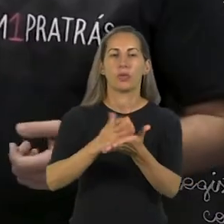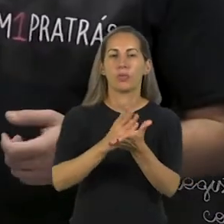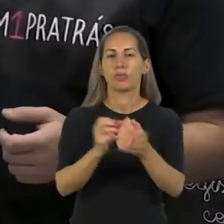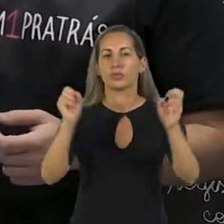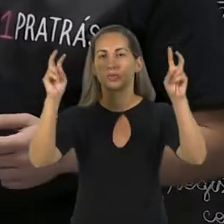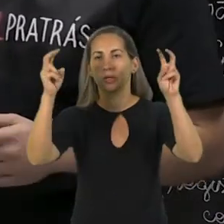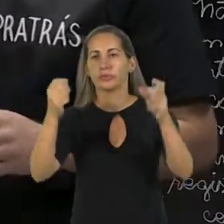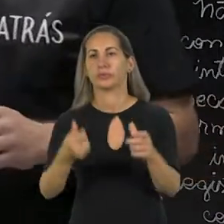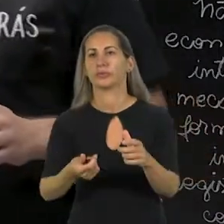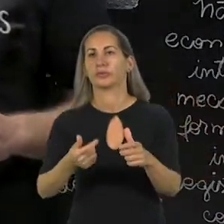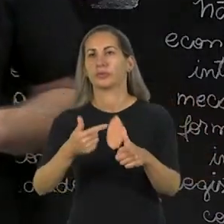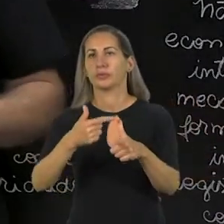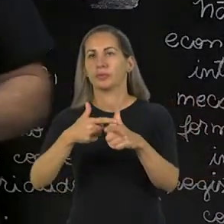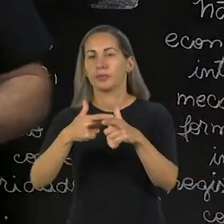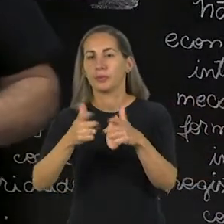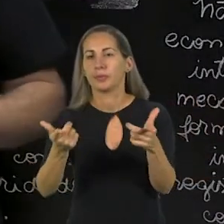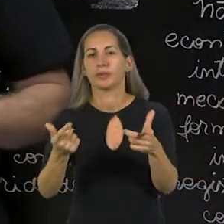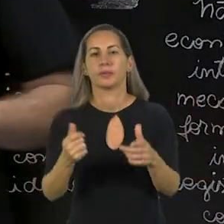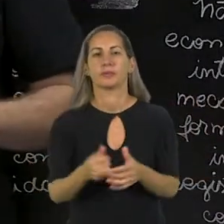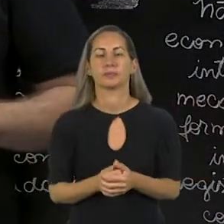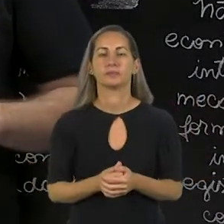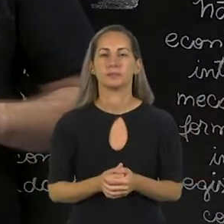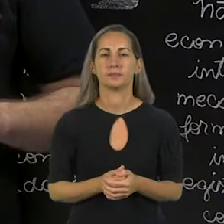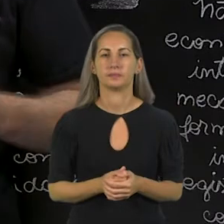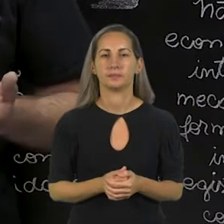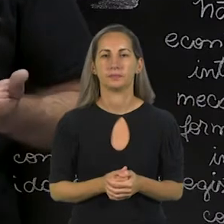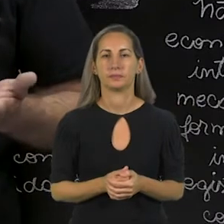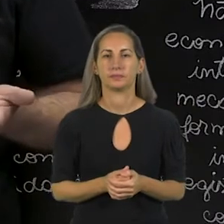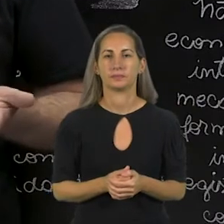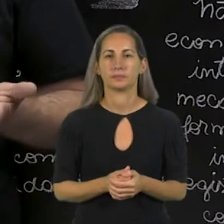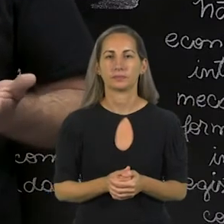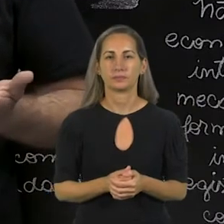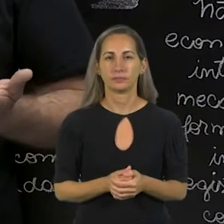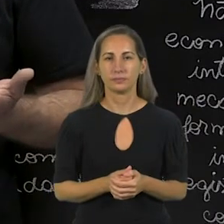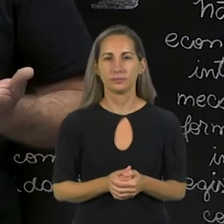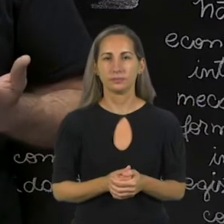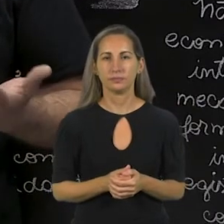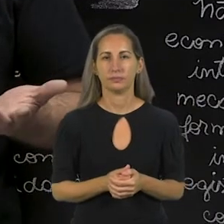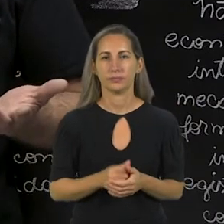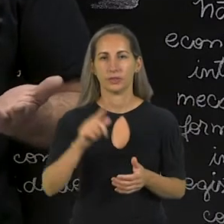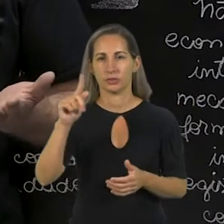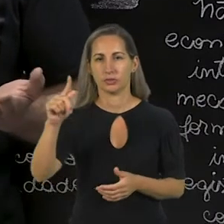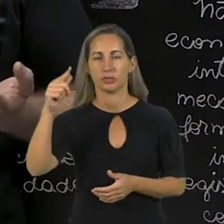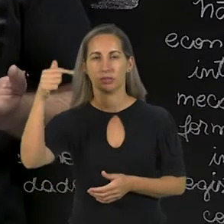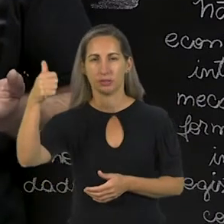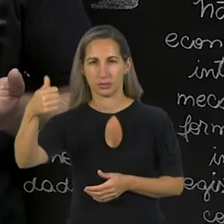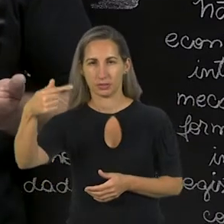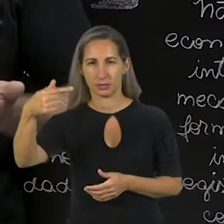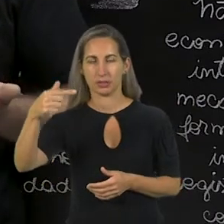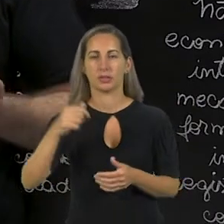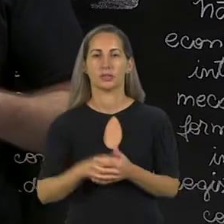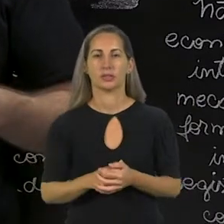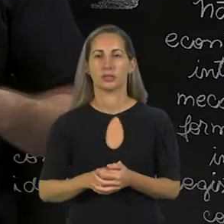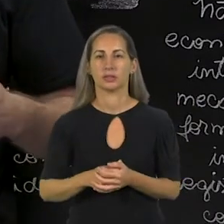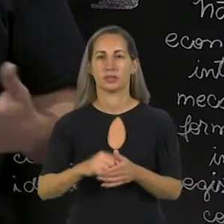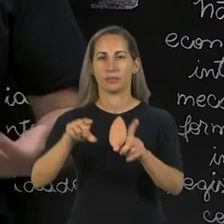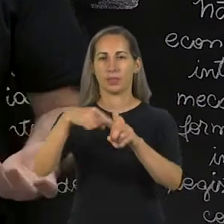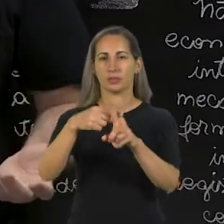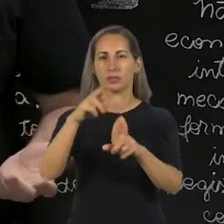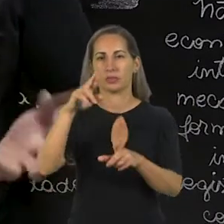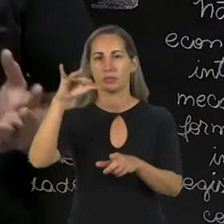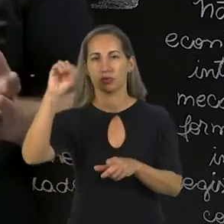assuntos, protocolos, tratados, enfim. De certa maneira, o G7 mais a Rússia,